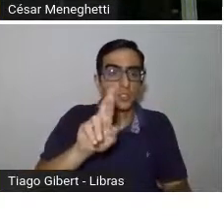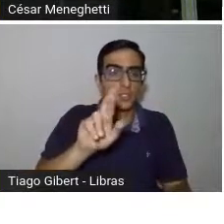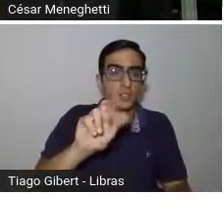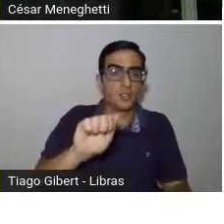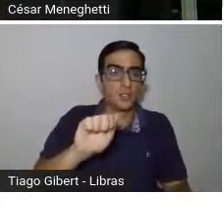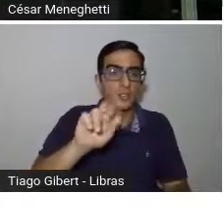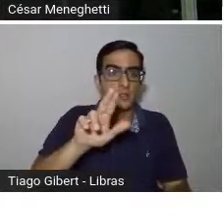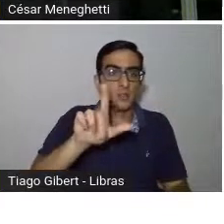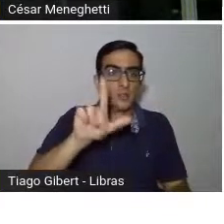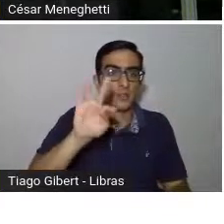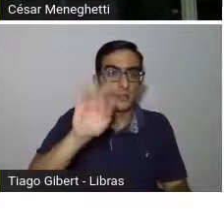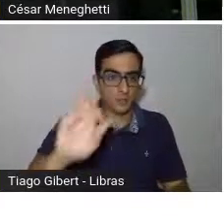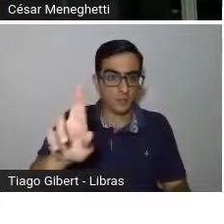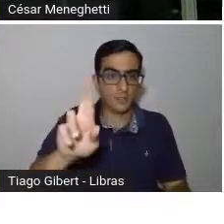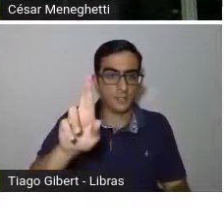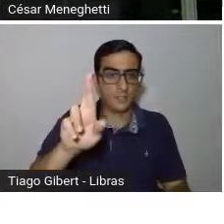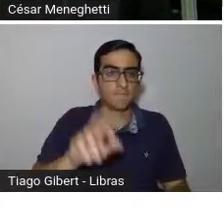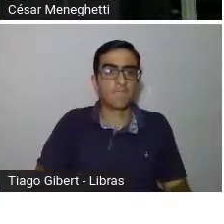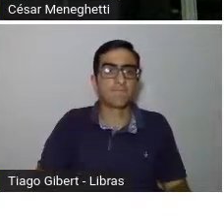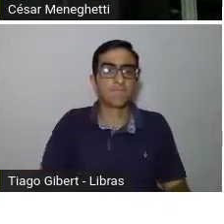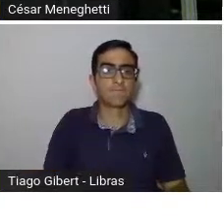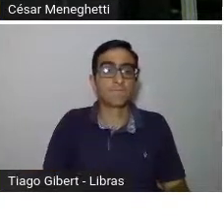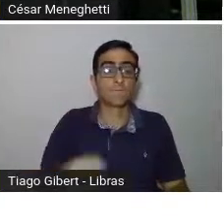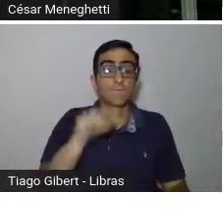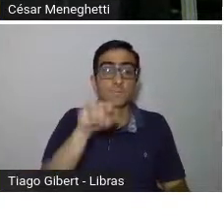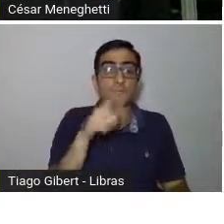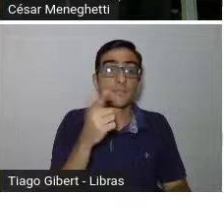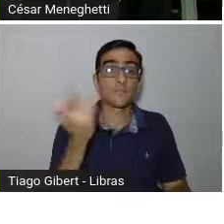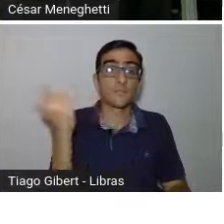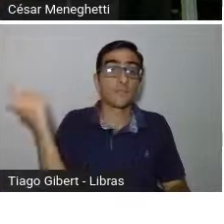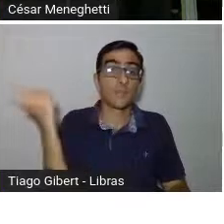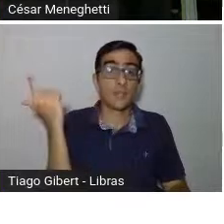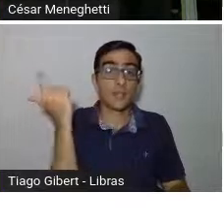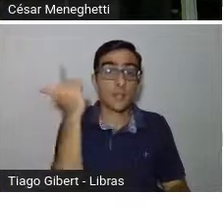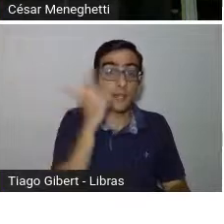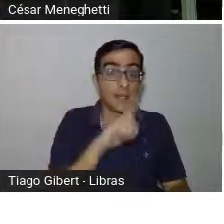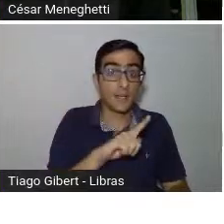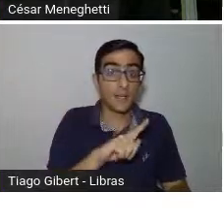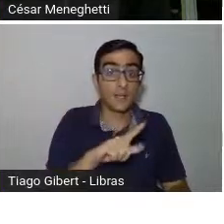Então, você ia ganhar